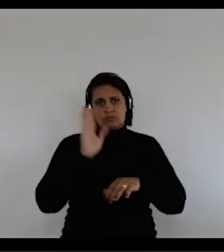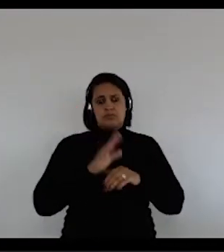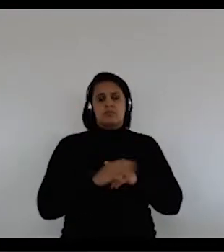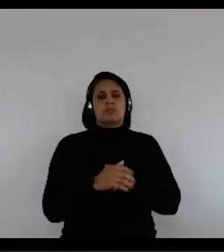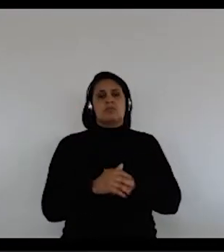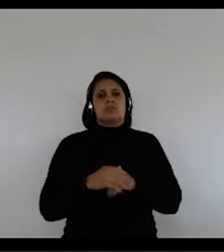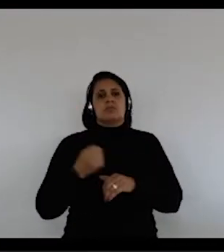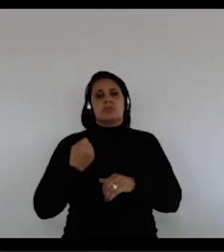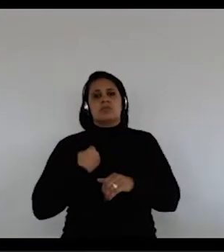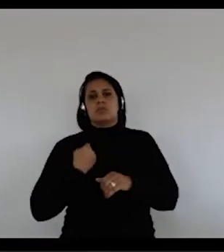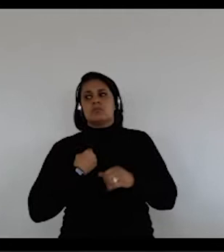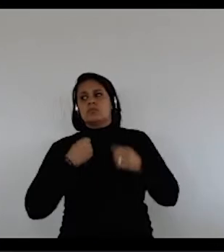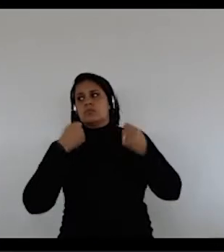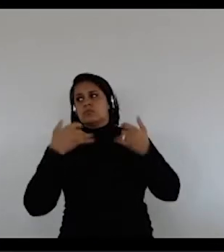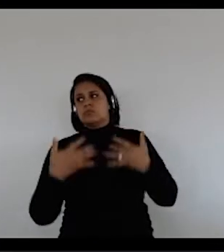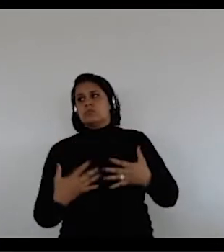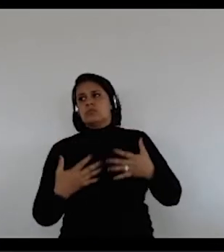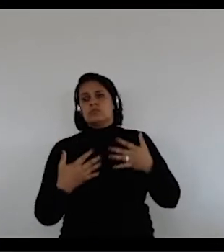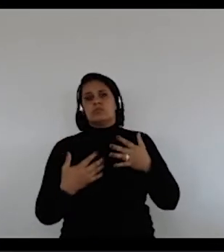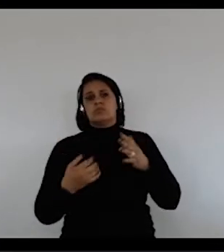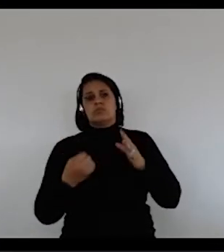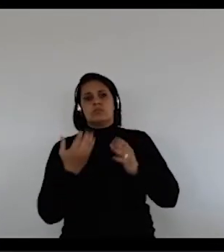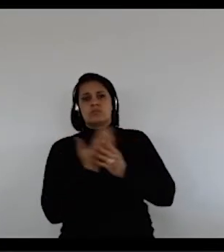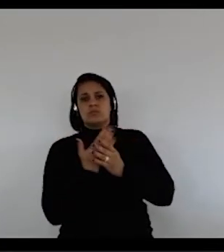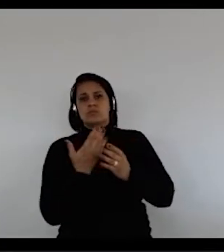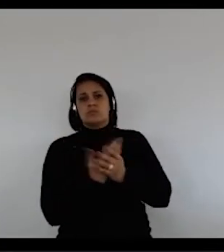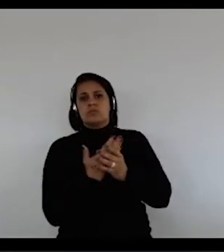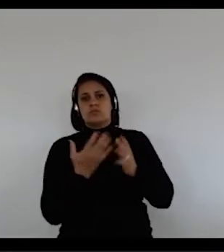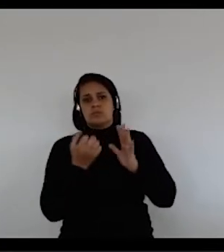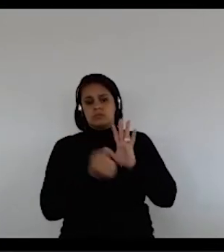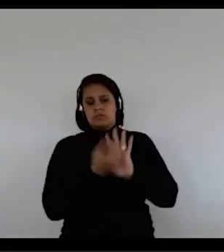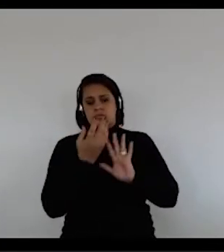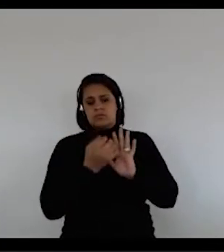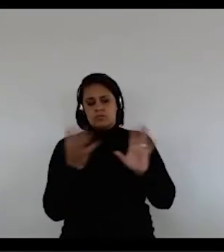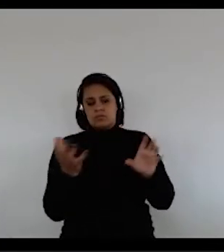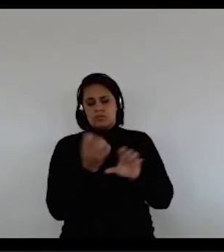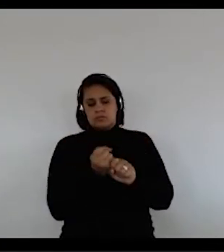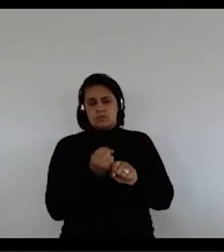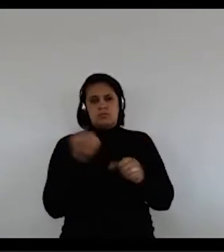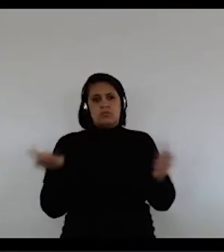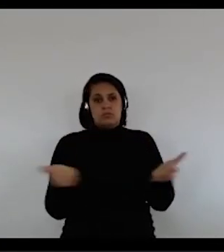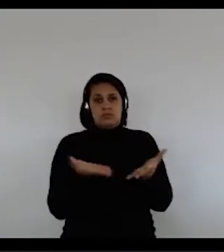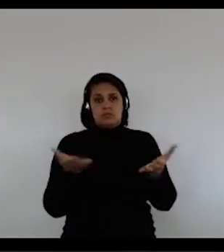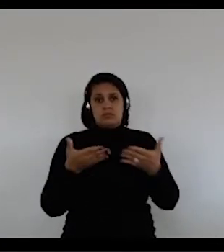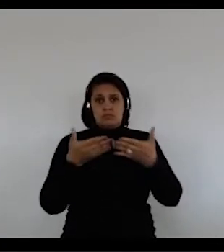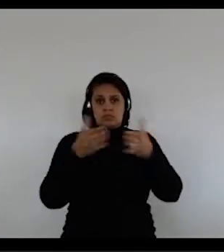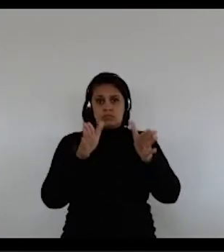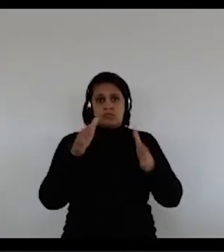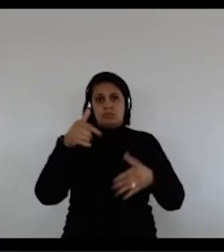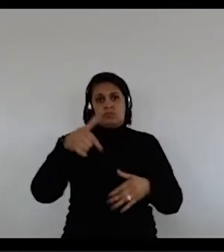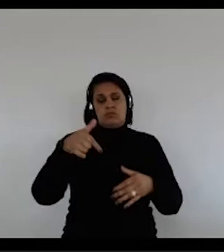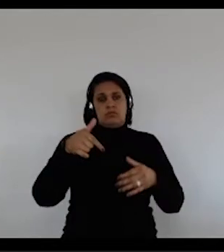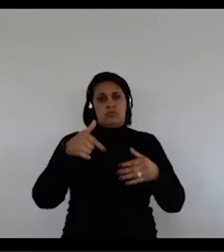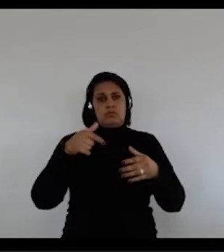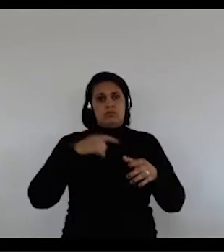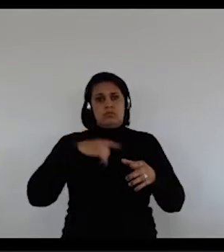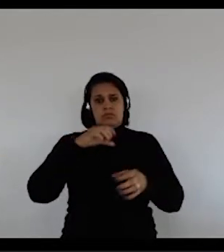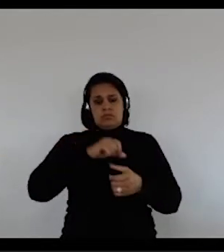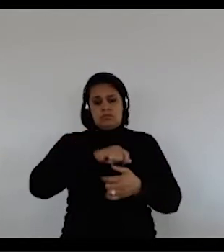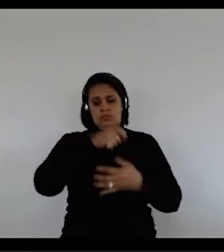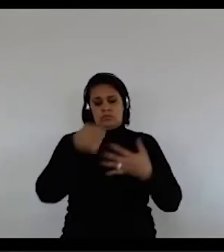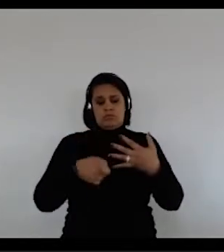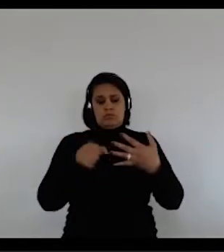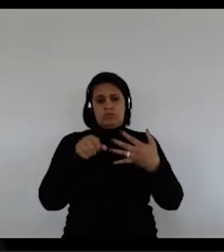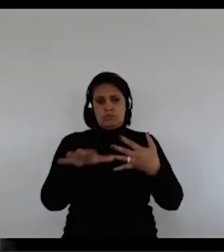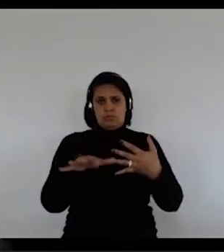número dos processos que temos agora abertos na jurisdição